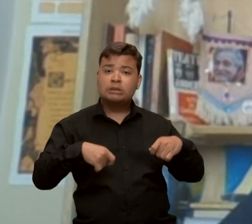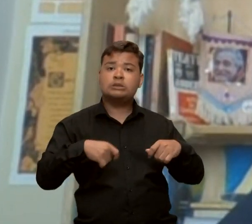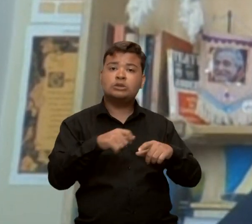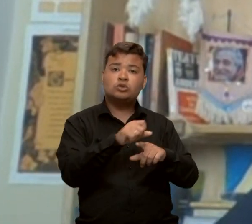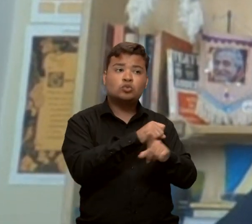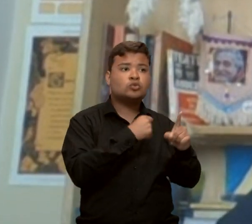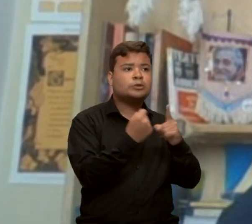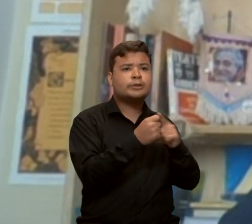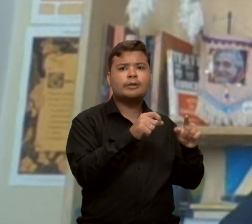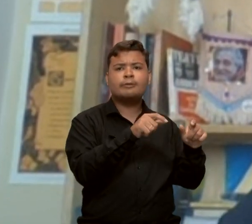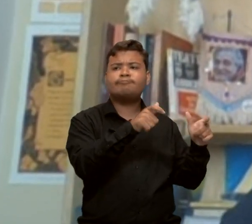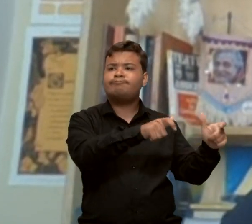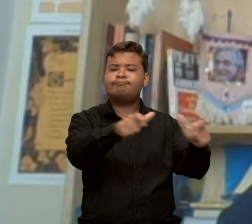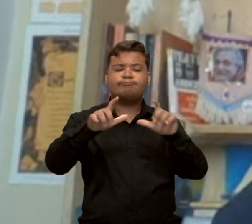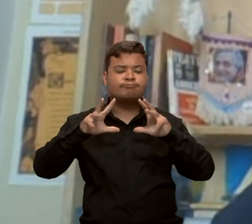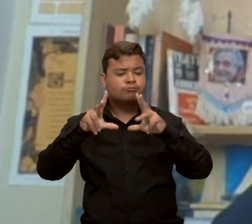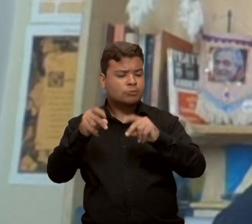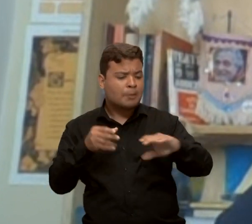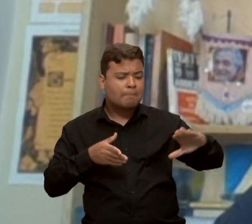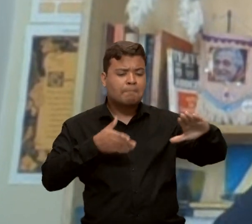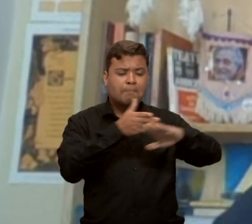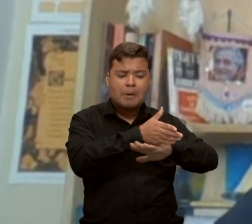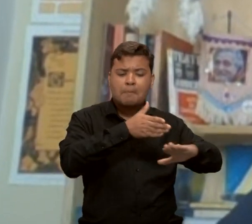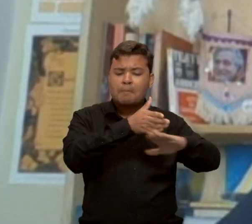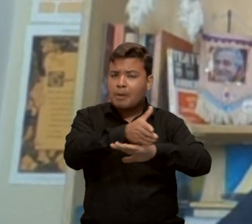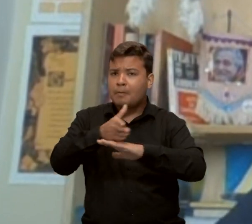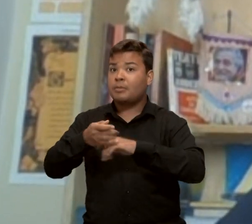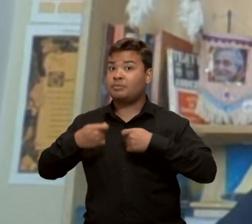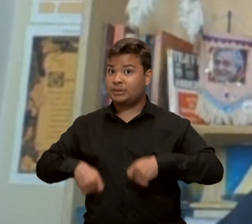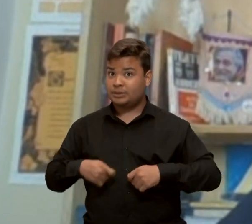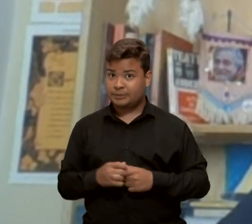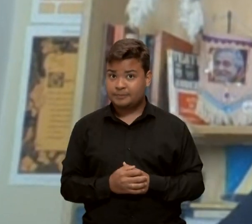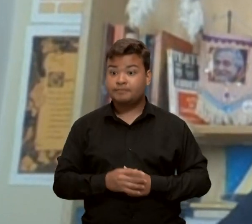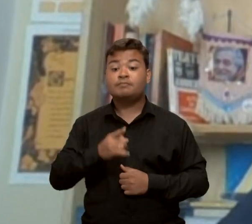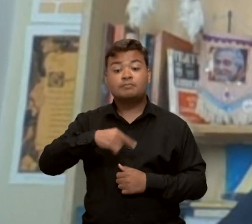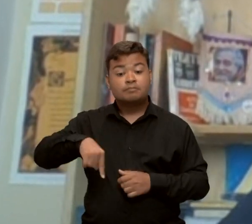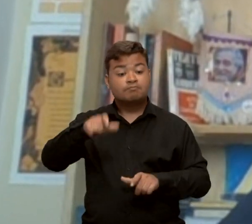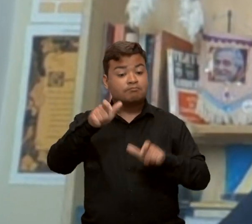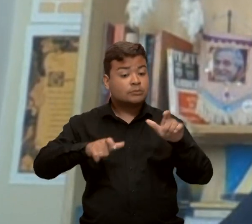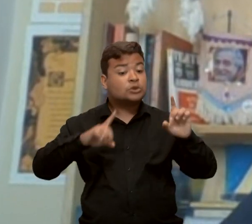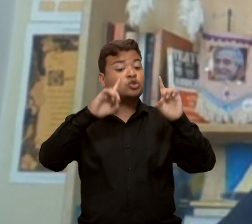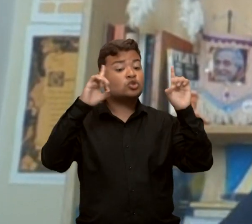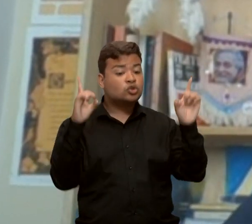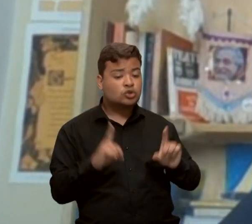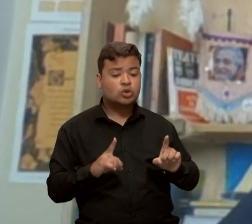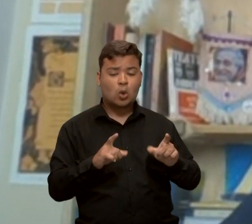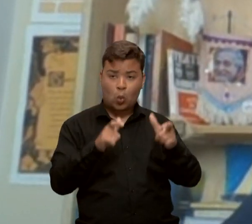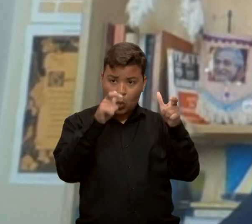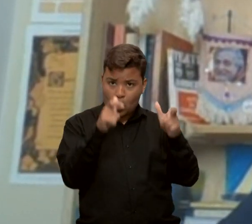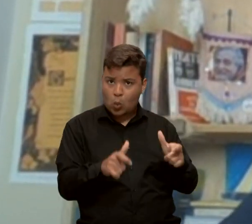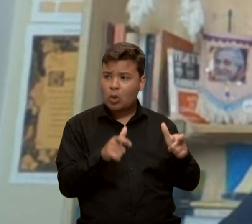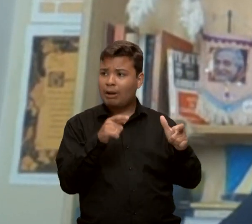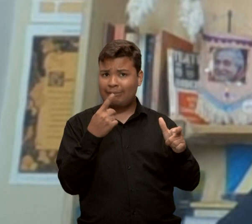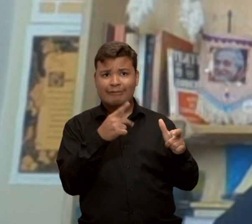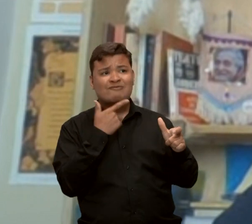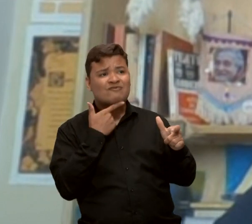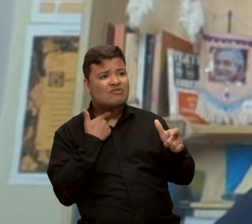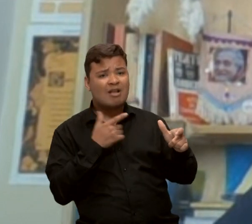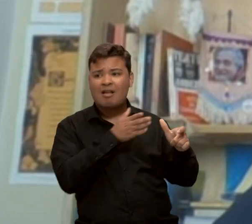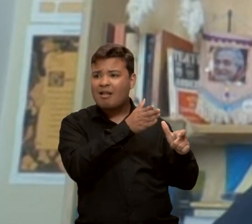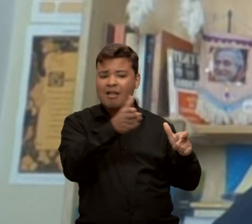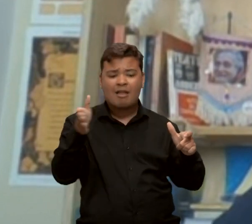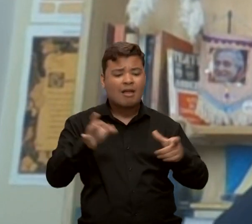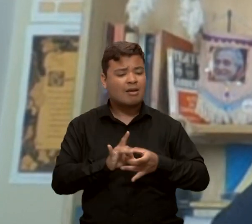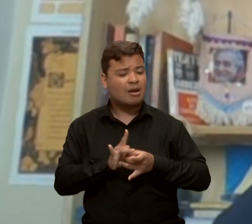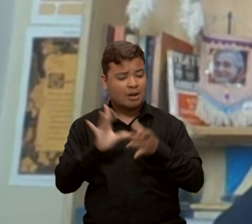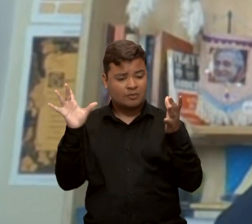além da escola e das famílias, essas pessoas têm direito de estar aonde elas quiserem, né? E a inclusão passa por aí. Como a